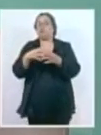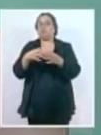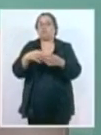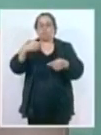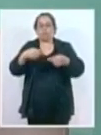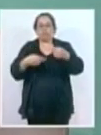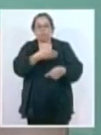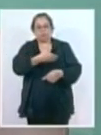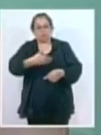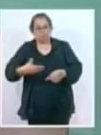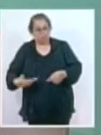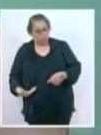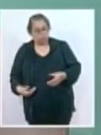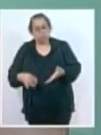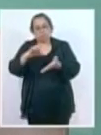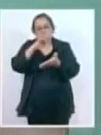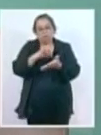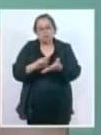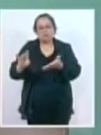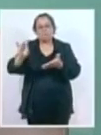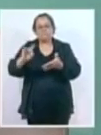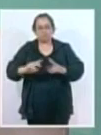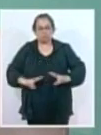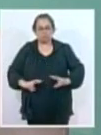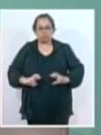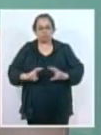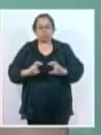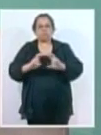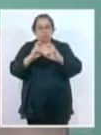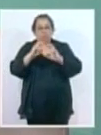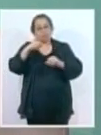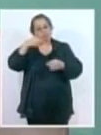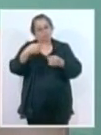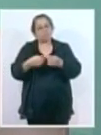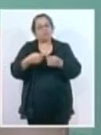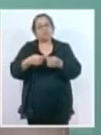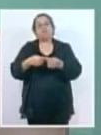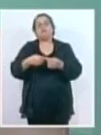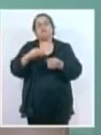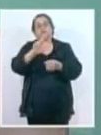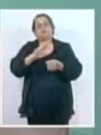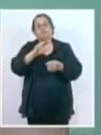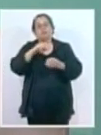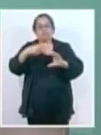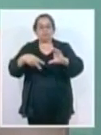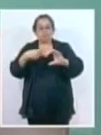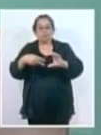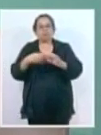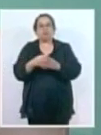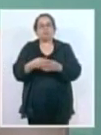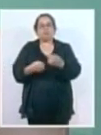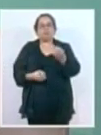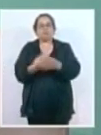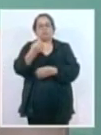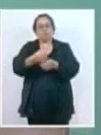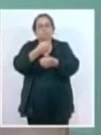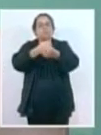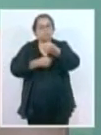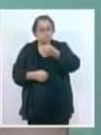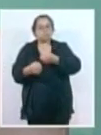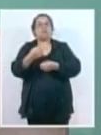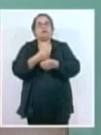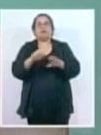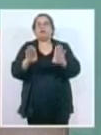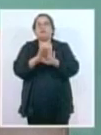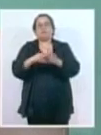Políticas Públicas de Prevenção, Combate e Enfrentamento ao Câncer aqui da Câmara de Uberlândia, uma comissão nova criada no ano passado. Também relator